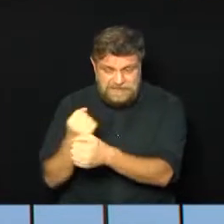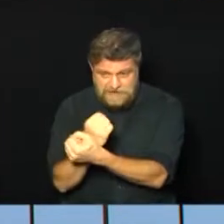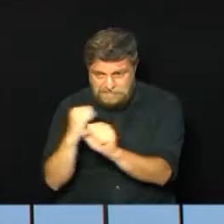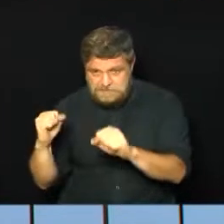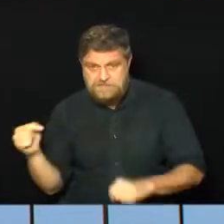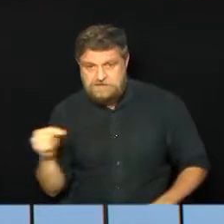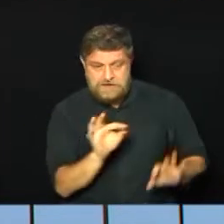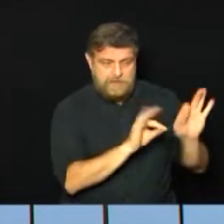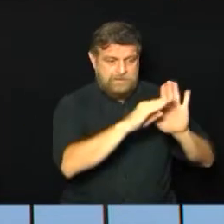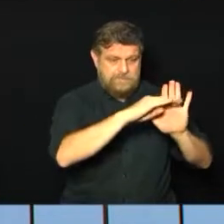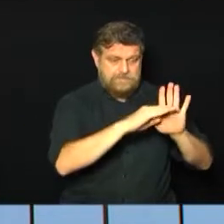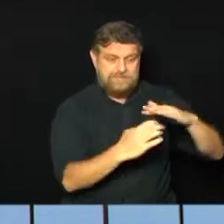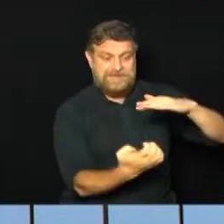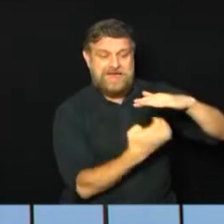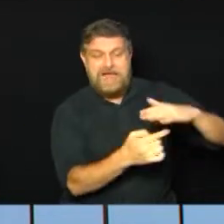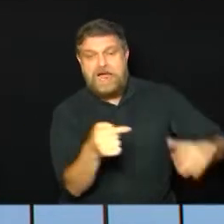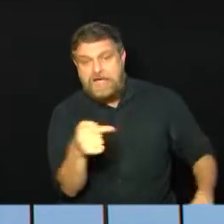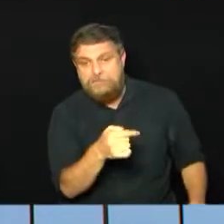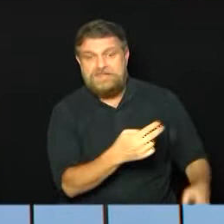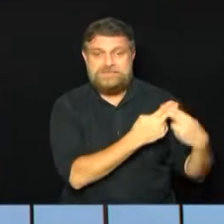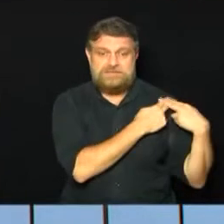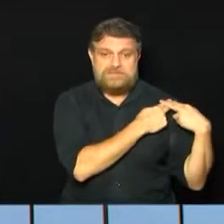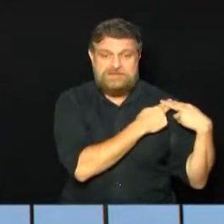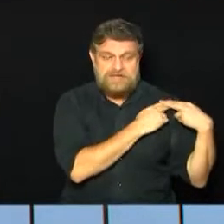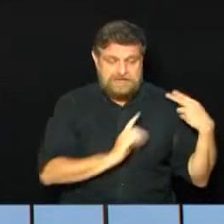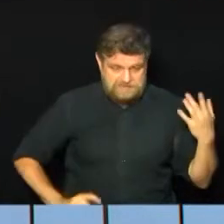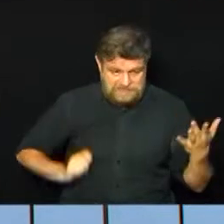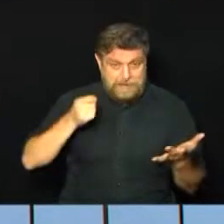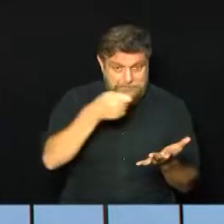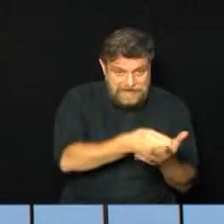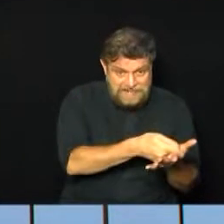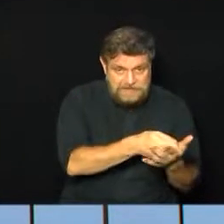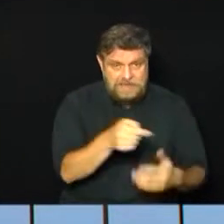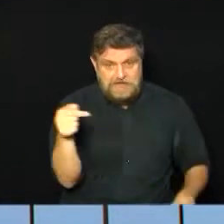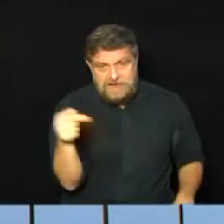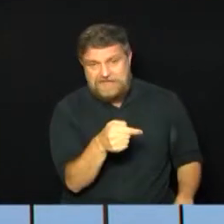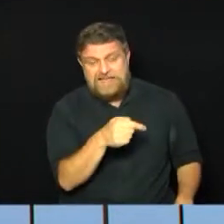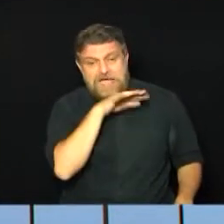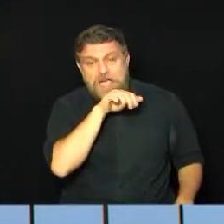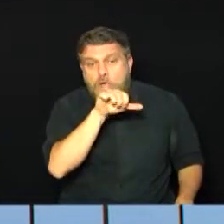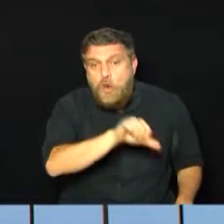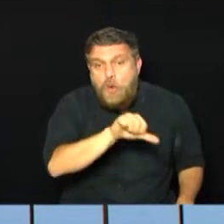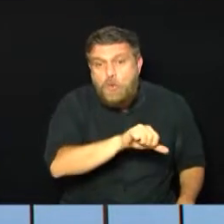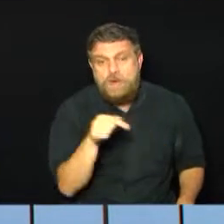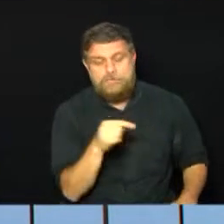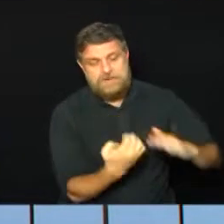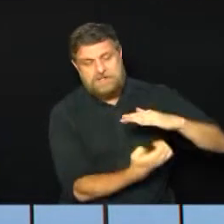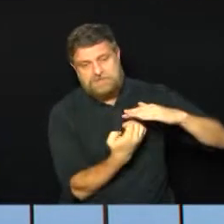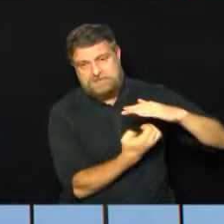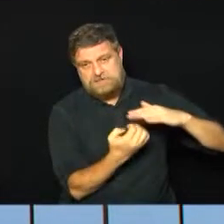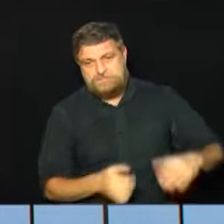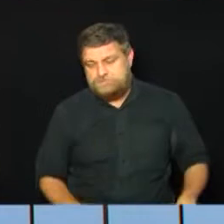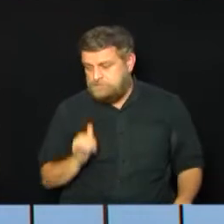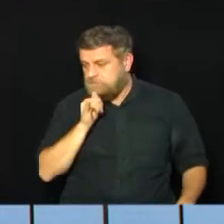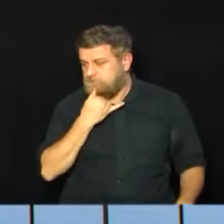do planejamento. A própria empresa vai se encarregar disso, porque se ela tiver que pagar a conta, vai ficar muito ruim para ela. Infelizmente, o custo